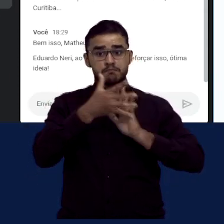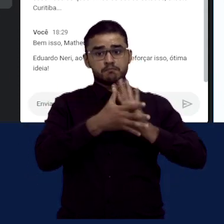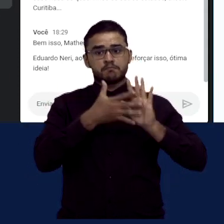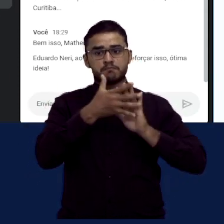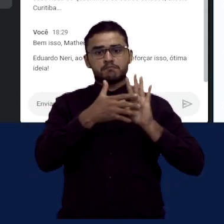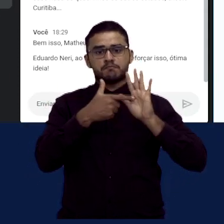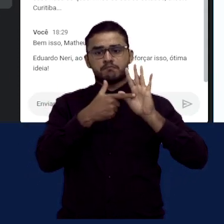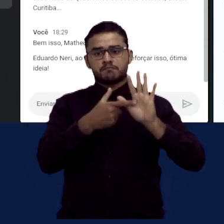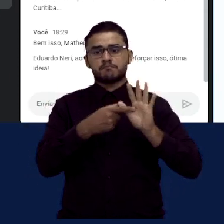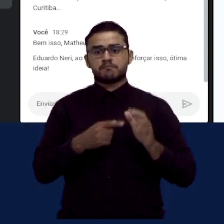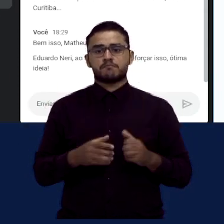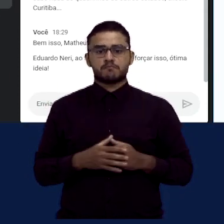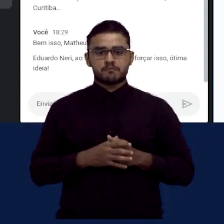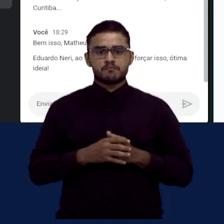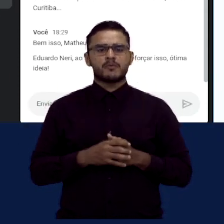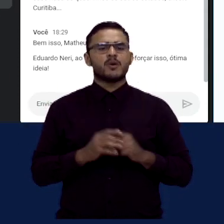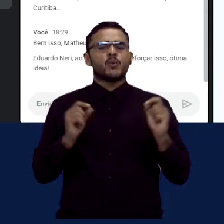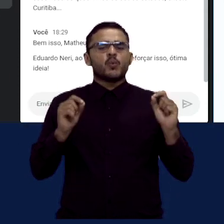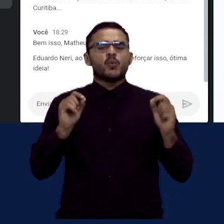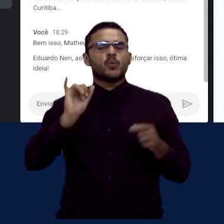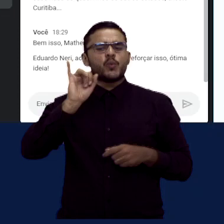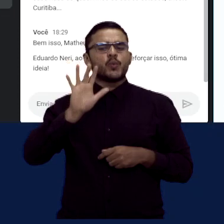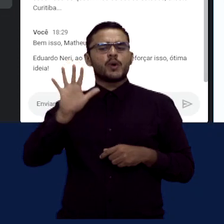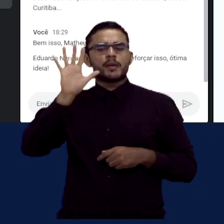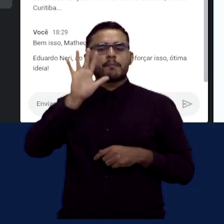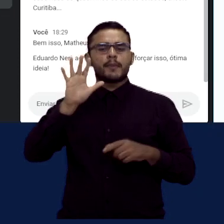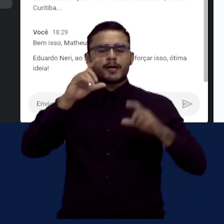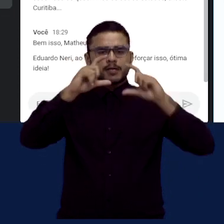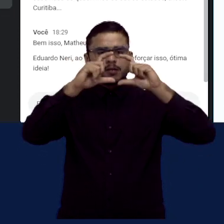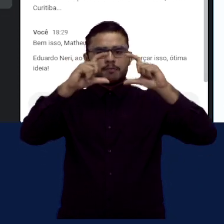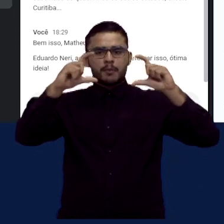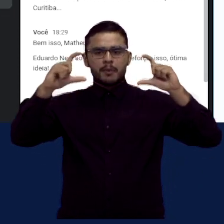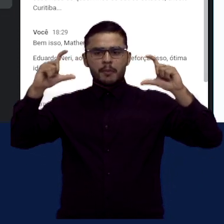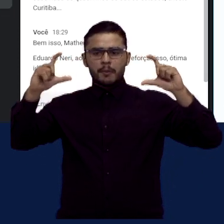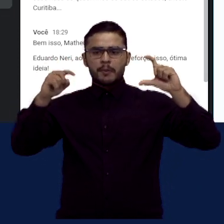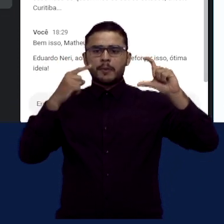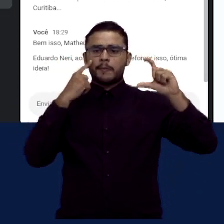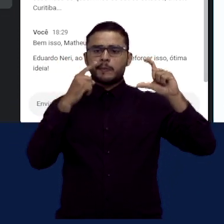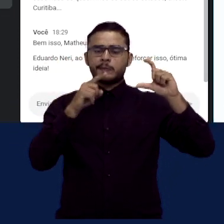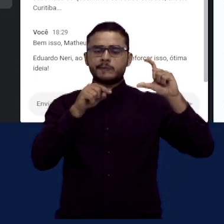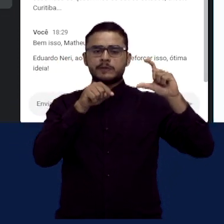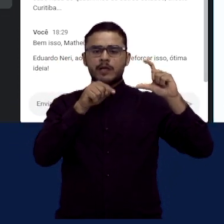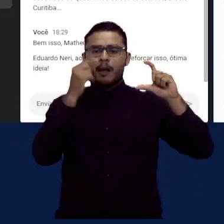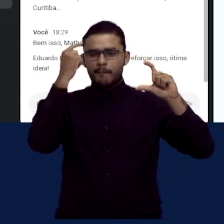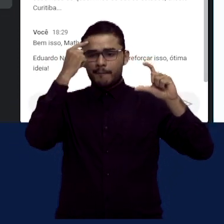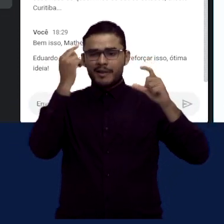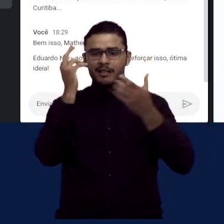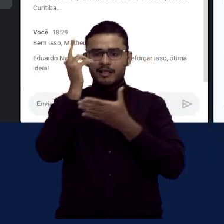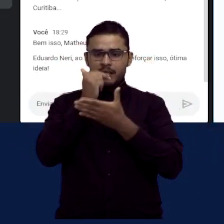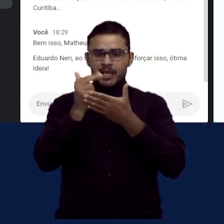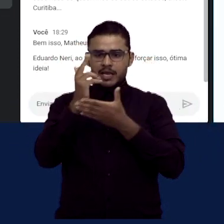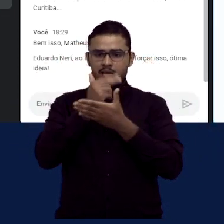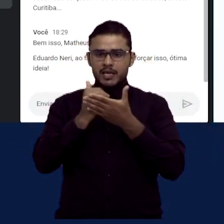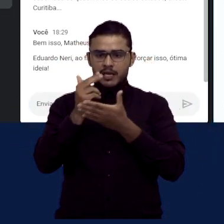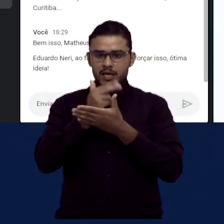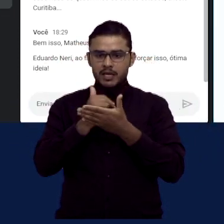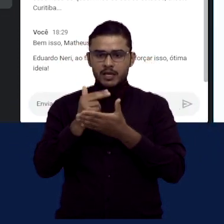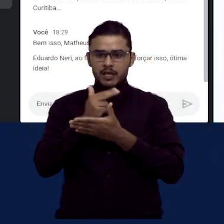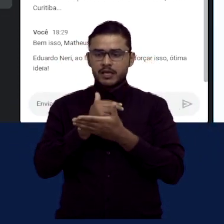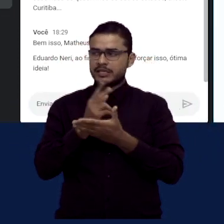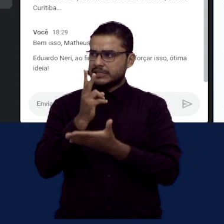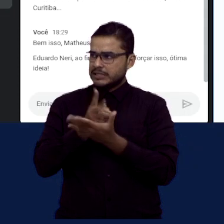são imagens justapostas. Primeiro, a gente pensa em quadrinho e muita gente pensa em desenho, mas não é bem